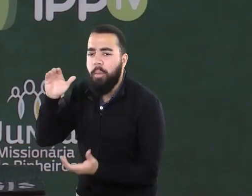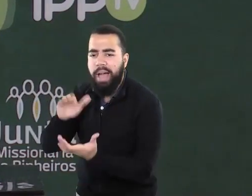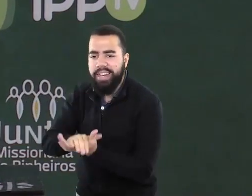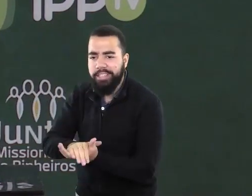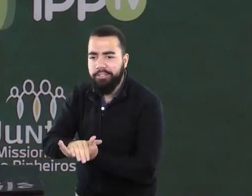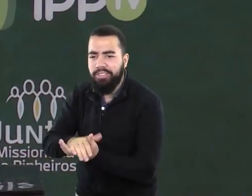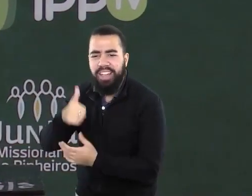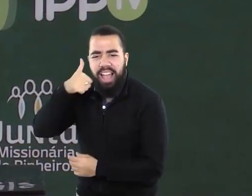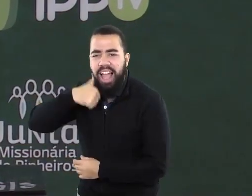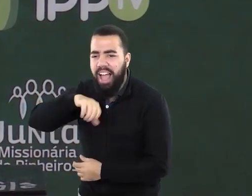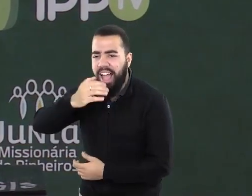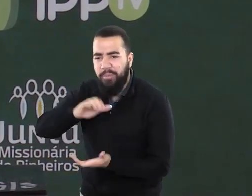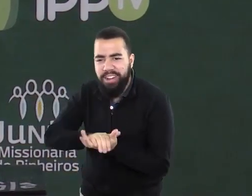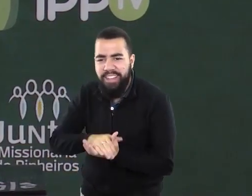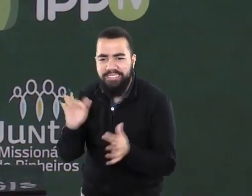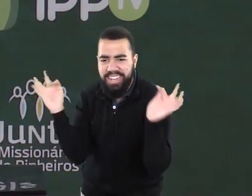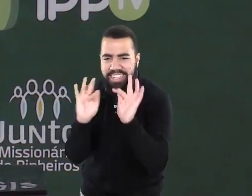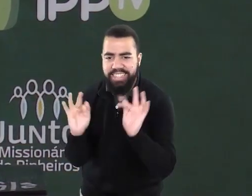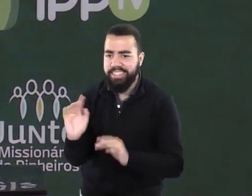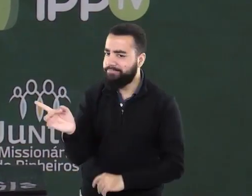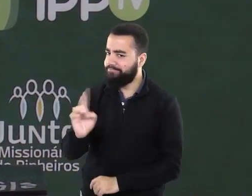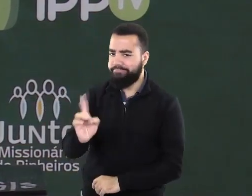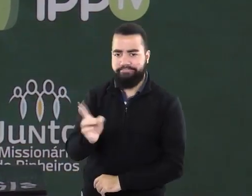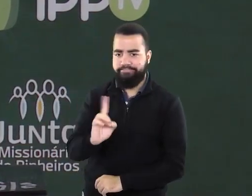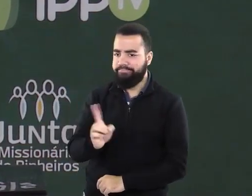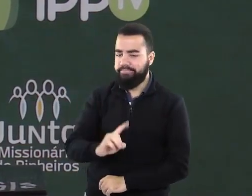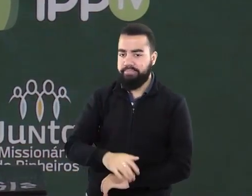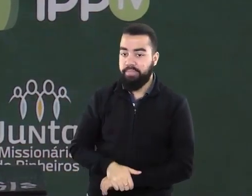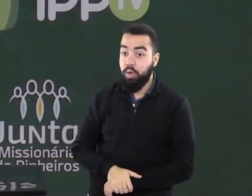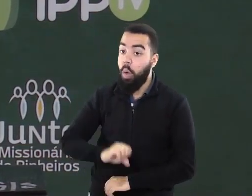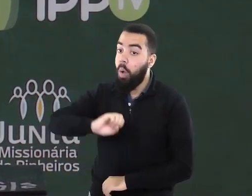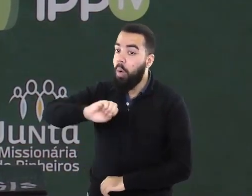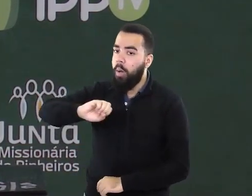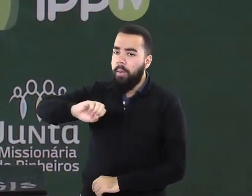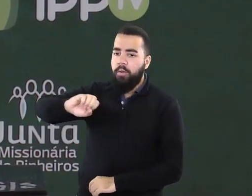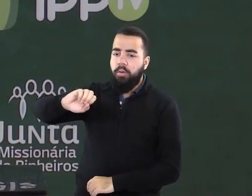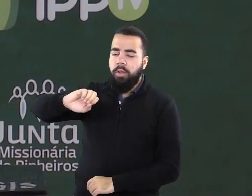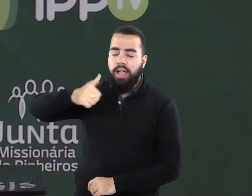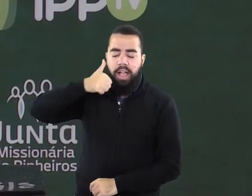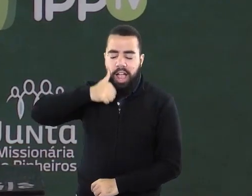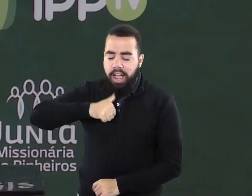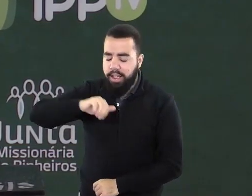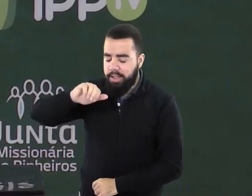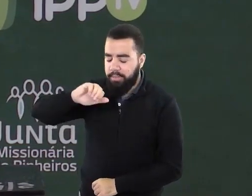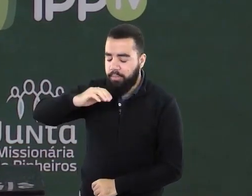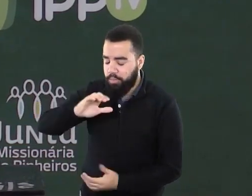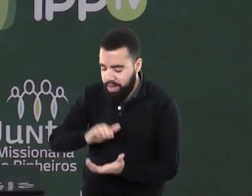Nem tirou a mulher dos pés do homem para ser capacho dele.